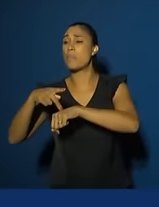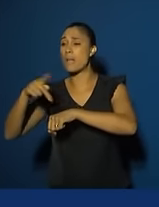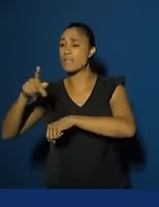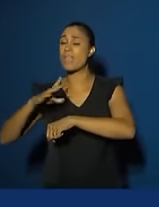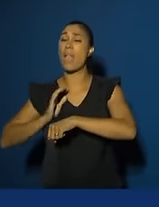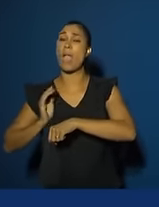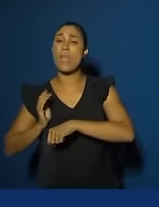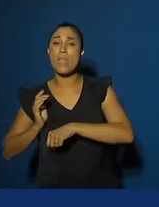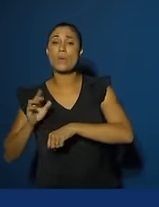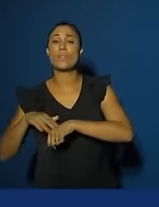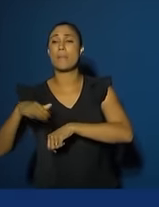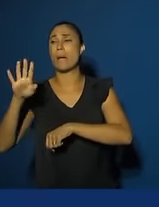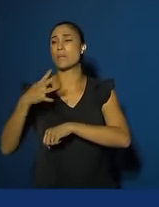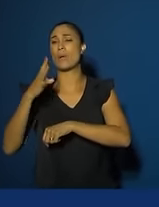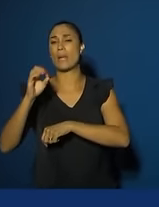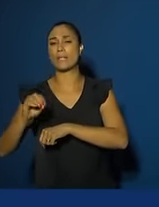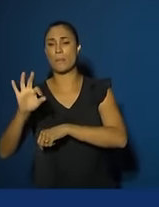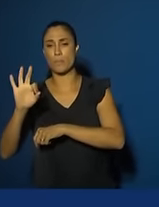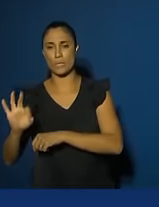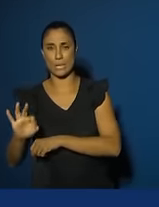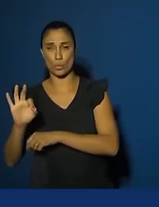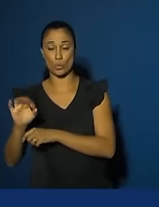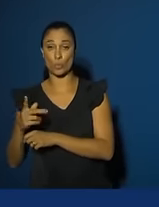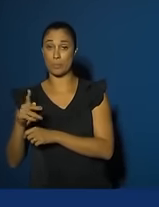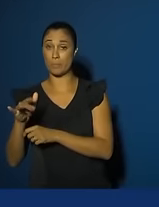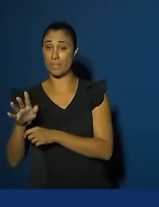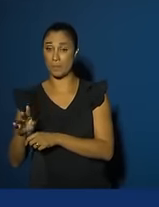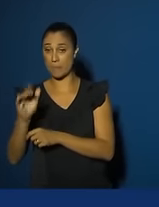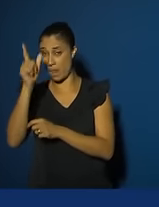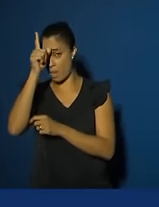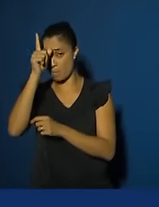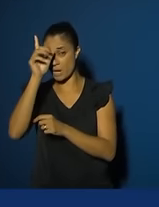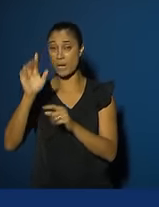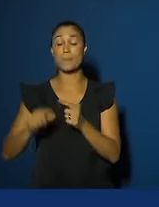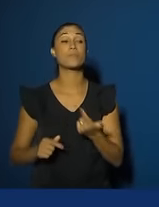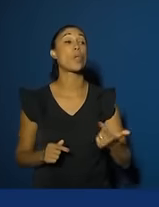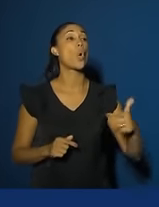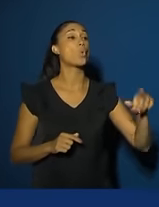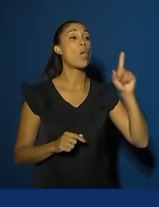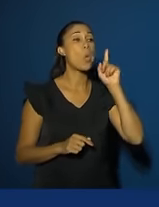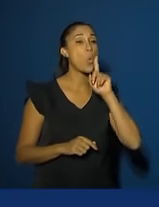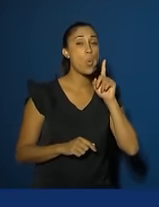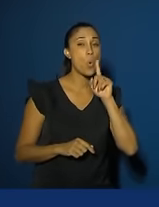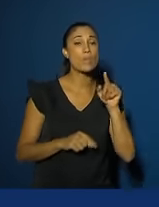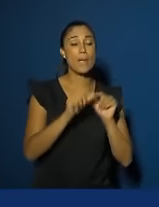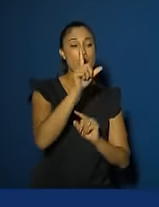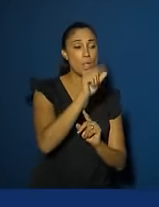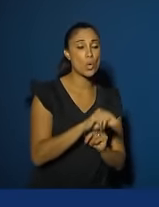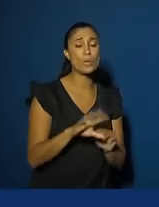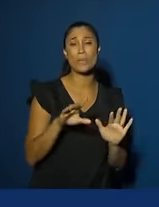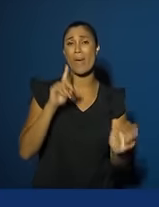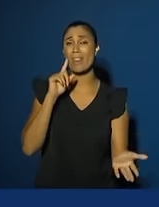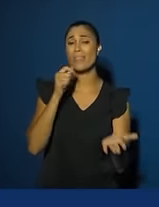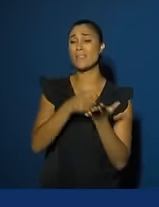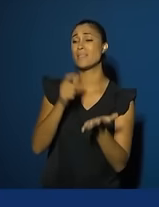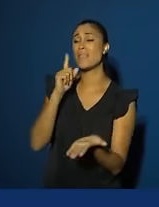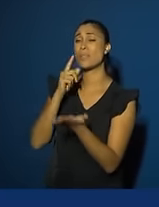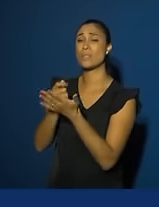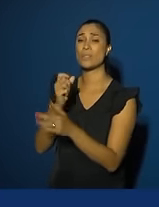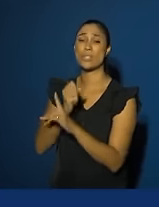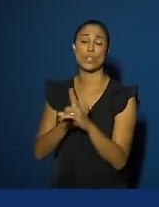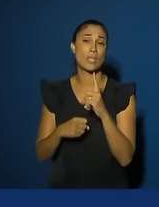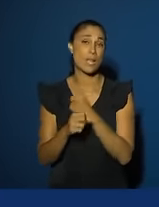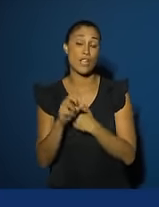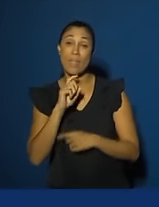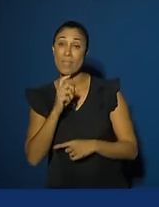tributária acima de 40% do PIB como é o caso da alemanha tem países ricos como Estados Unidos a carga tributária bem menor isso são decisões da sociedade ninguém